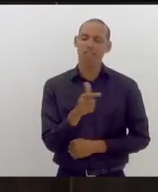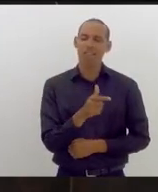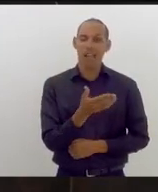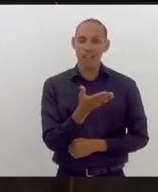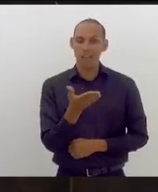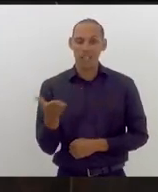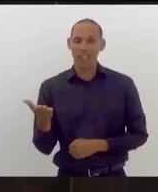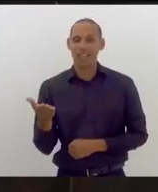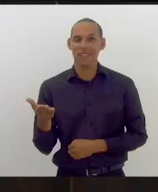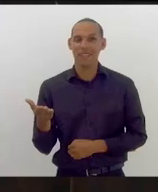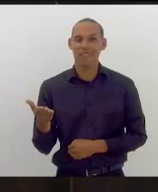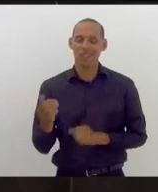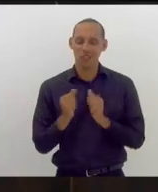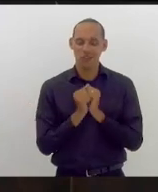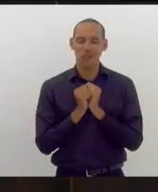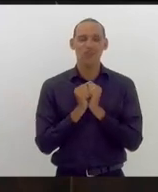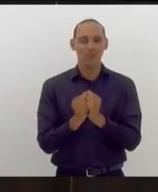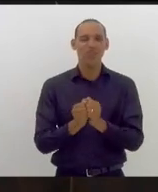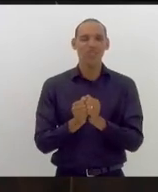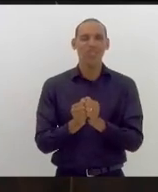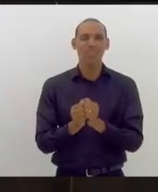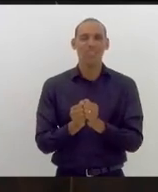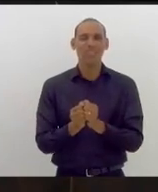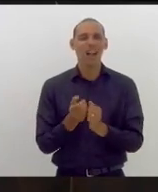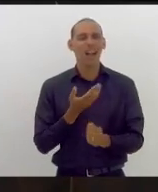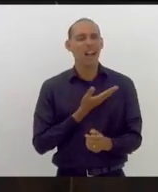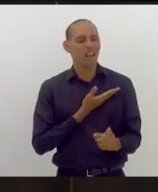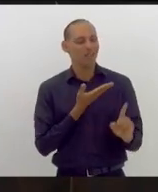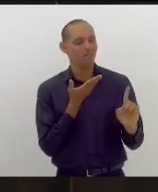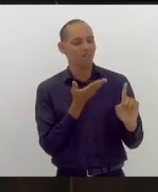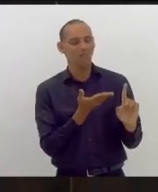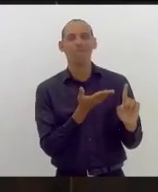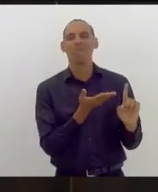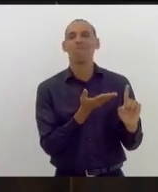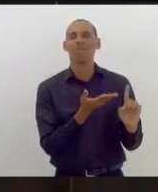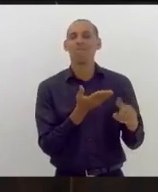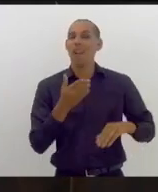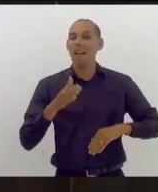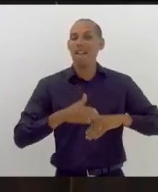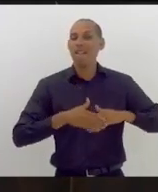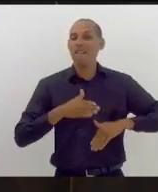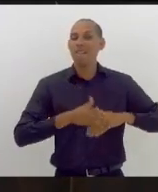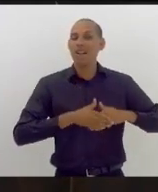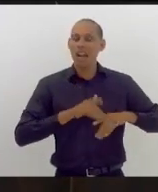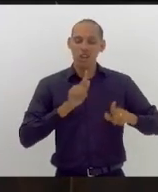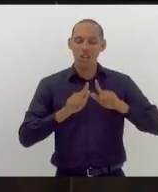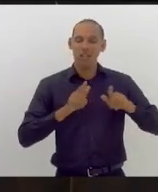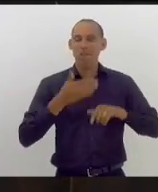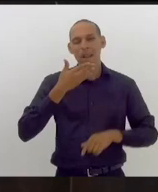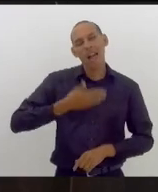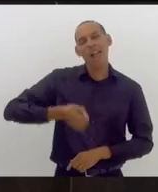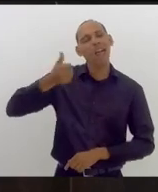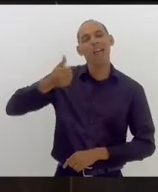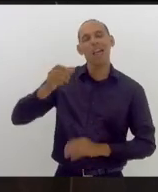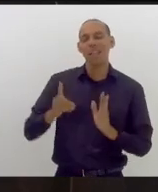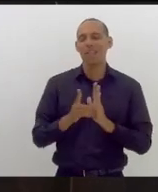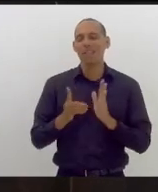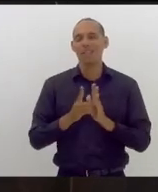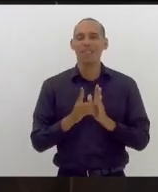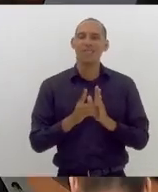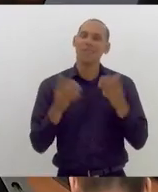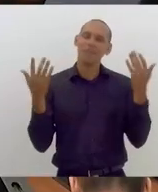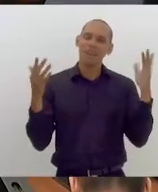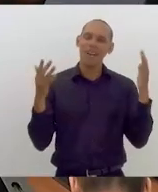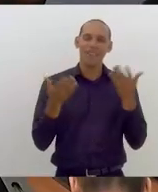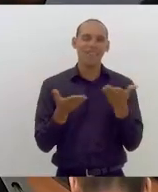vocês estão junto, ao lado de um grande amigo, fazendo a melhor gestão que o órgão já teve. Então, parabéns